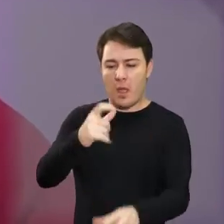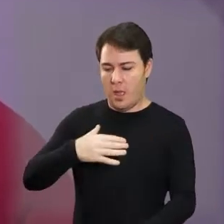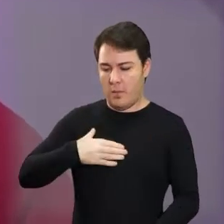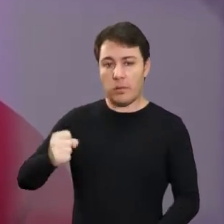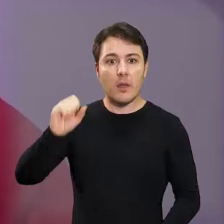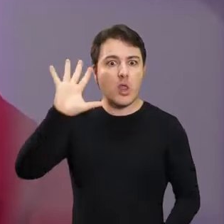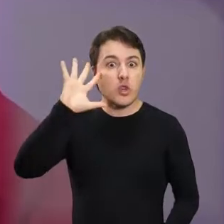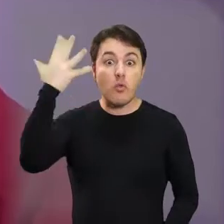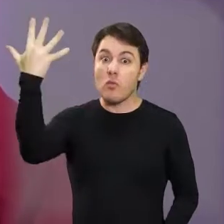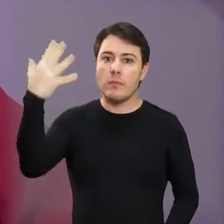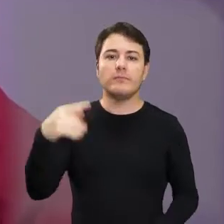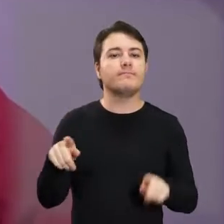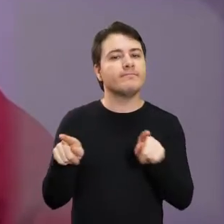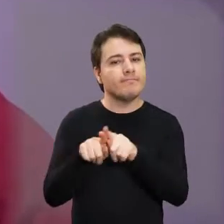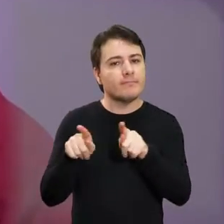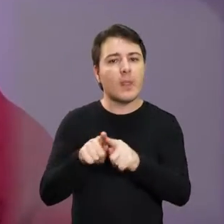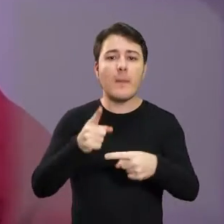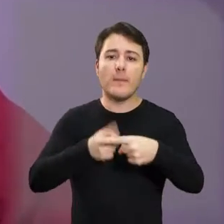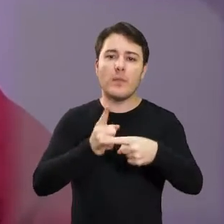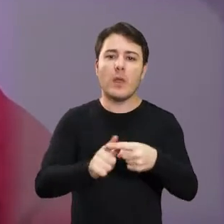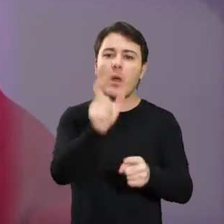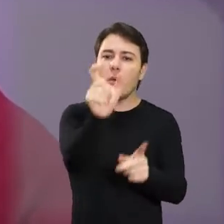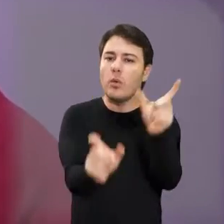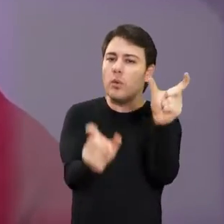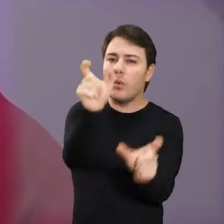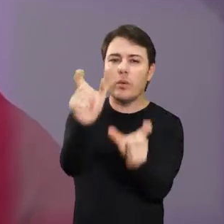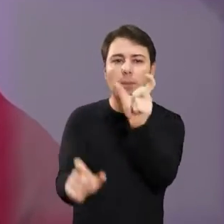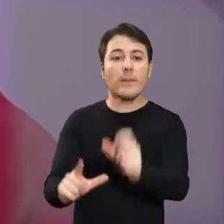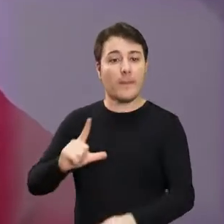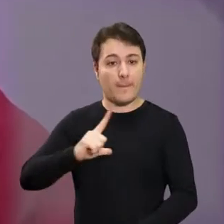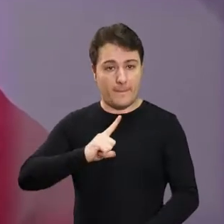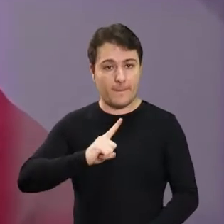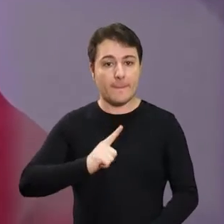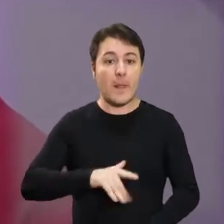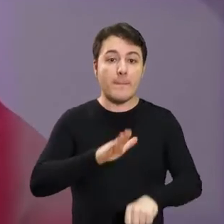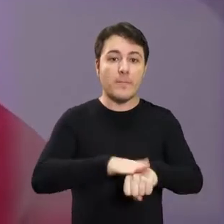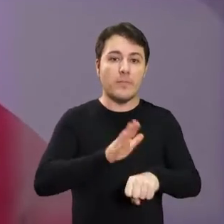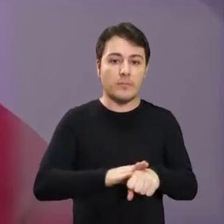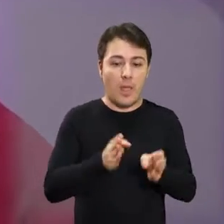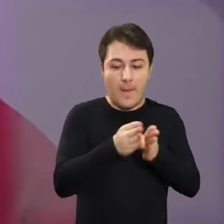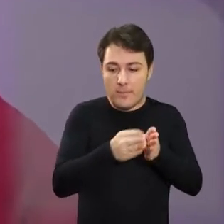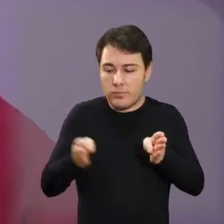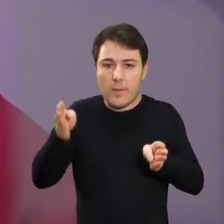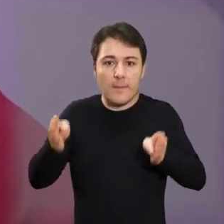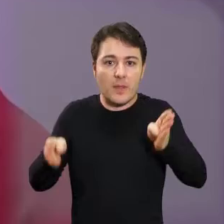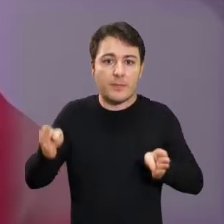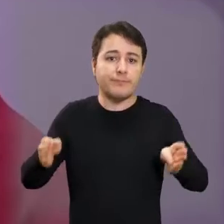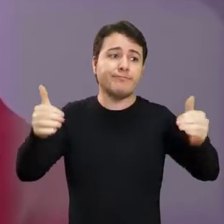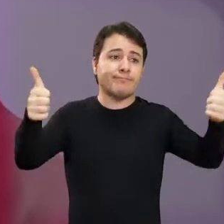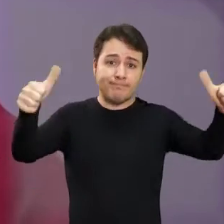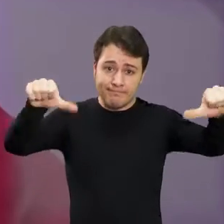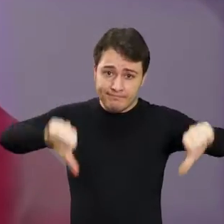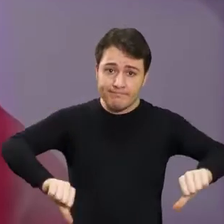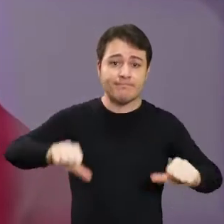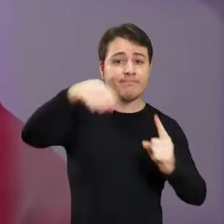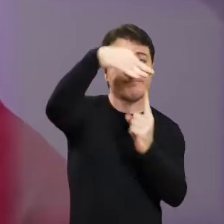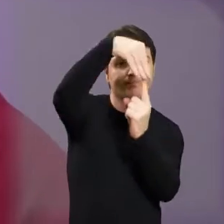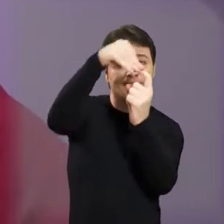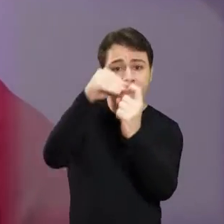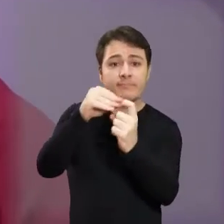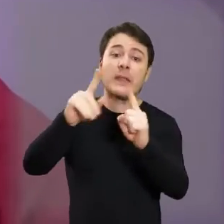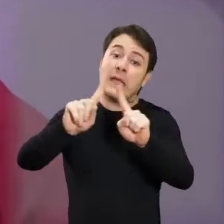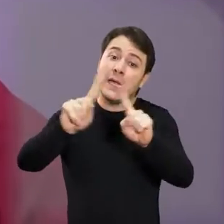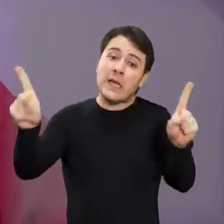que podem nortear tal atitude. Até mesmo para entender que, infelizmente, todos passamos por momentos de crise na